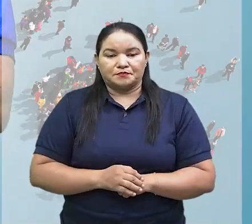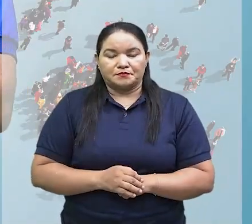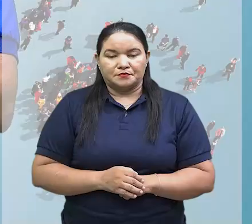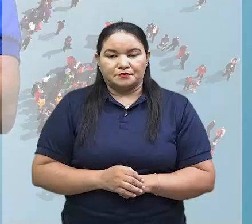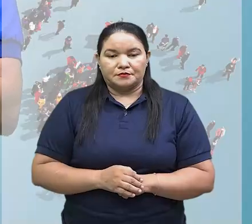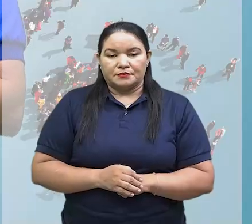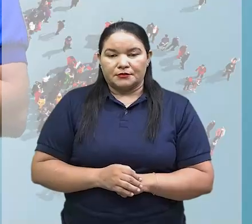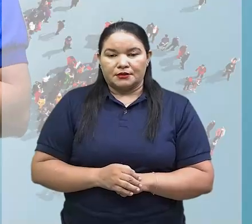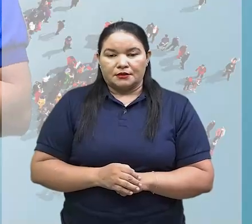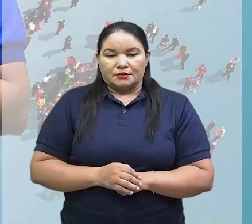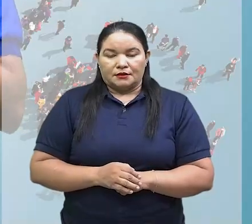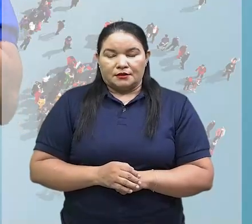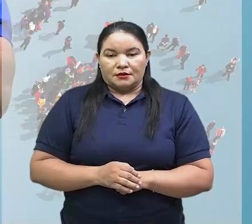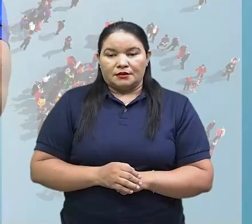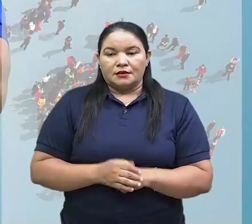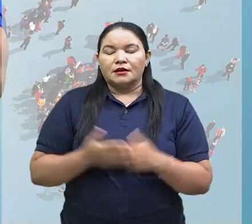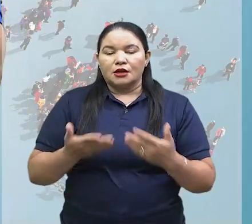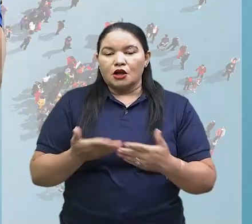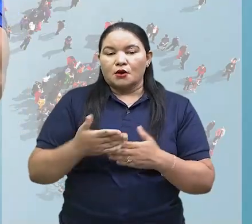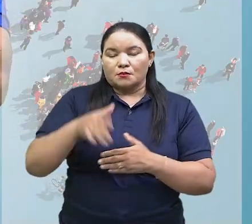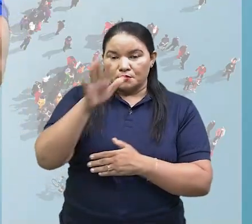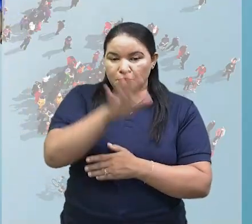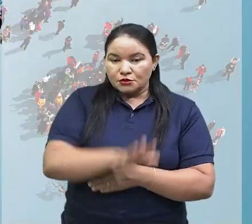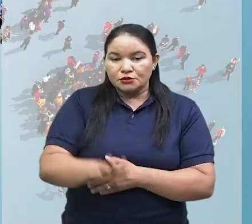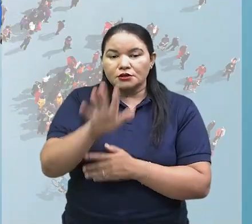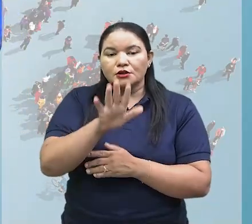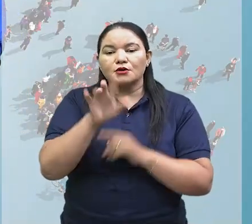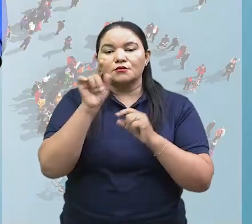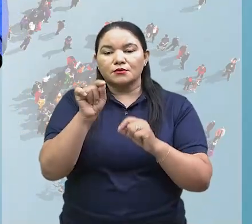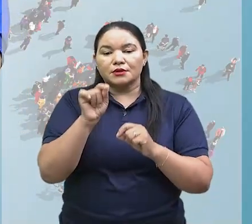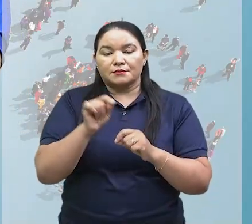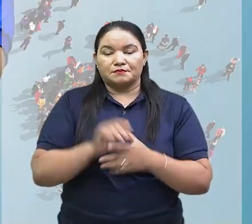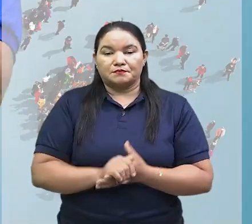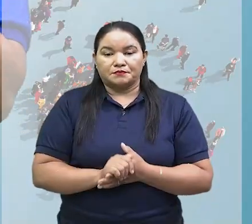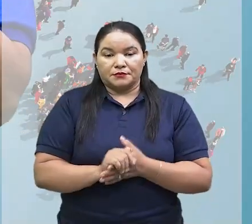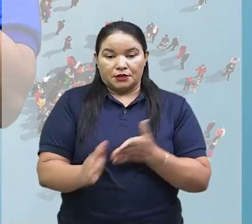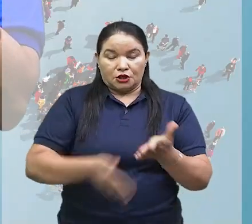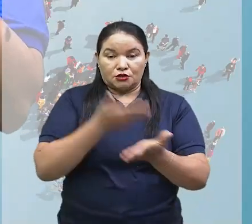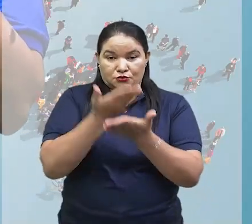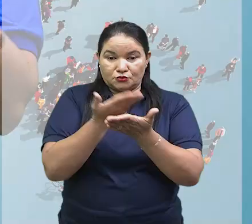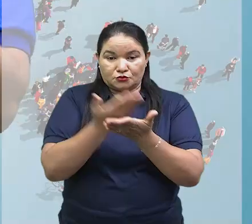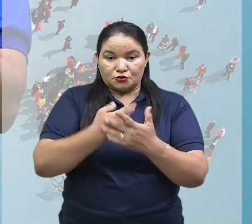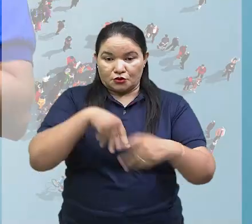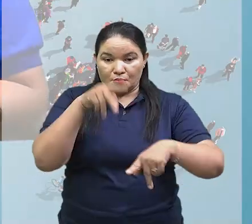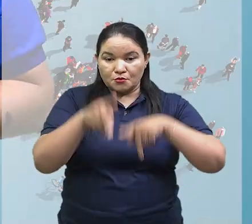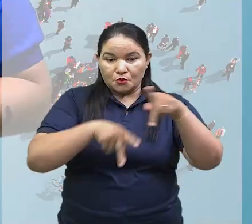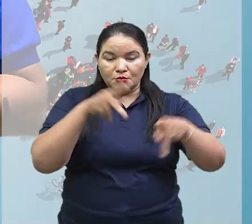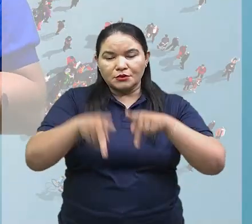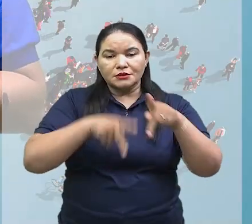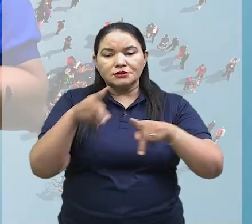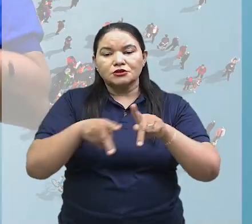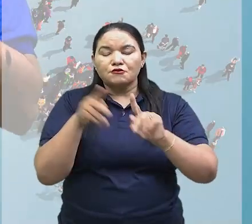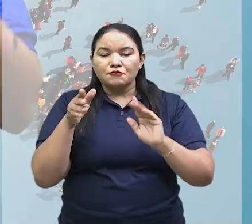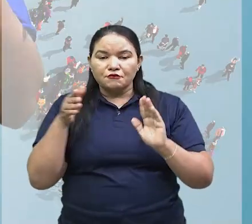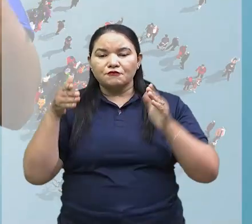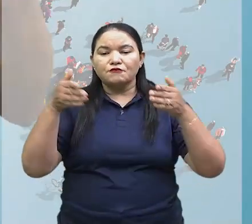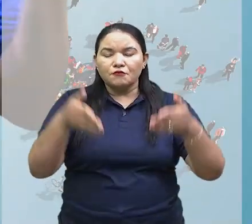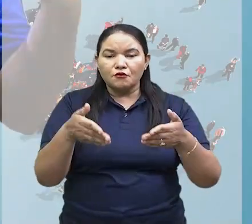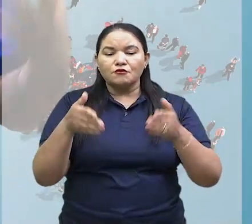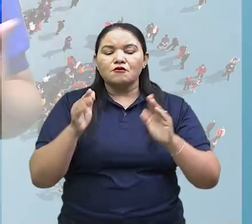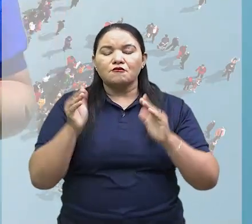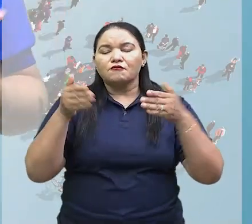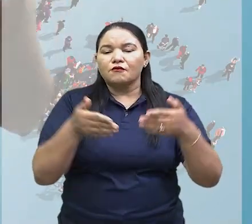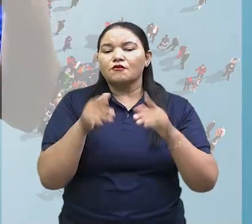panorama geral, gente, ligado à demografia, a gente observa que a demografia, ela acaba se dedicando, né? Mas